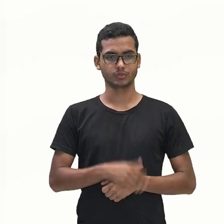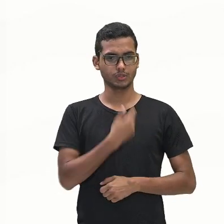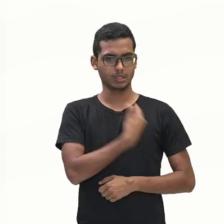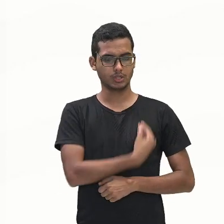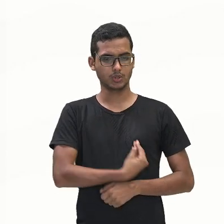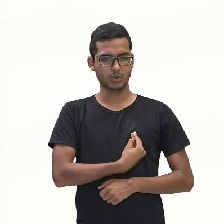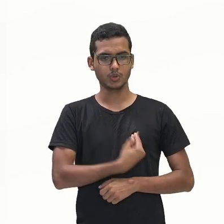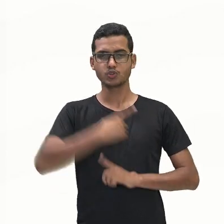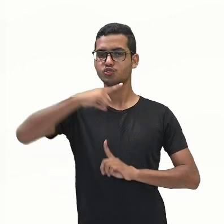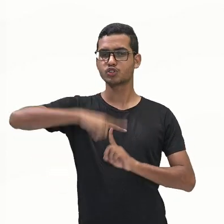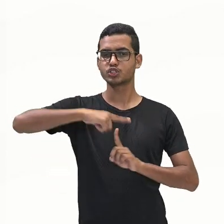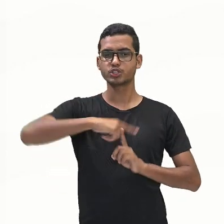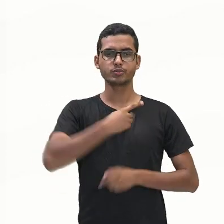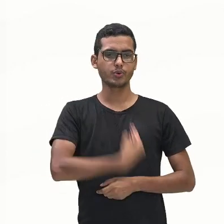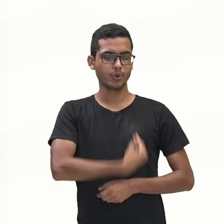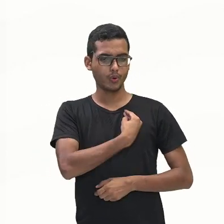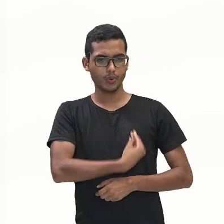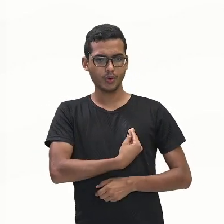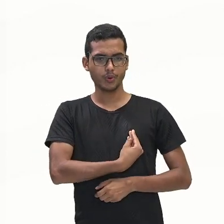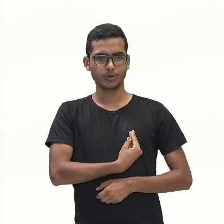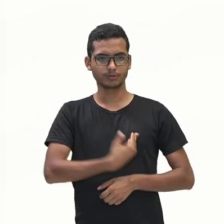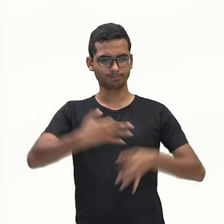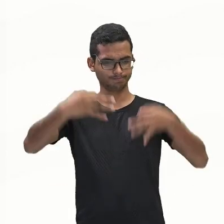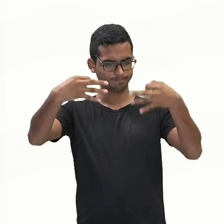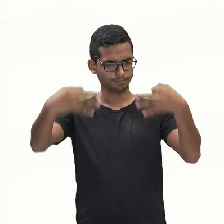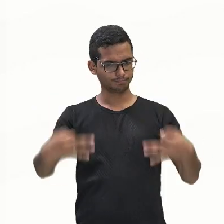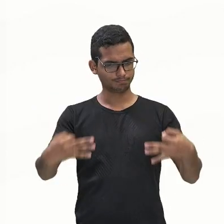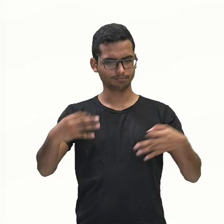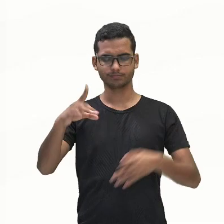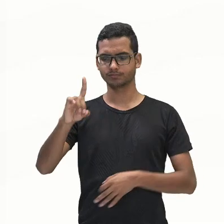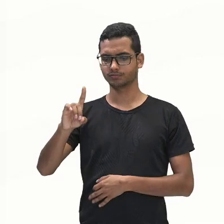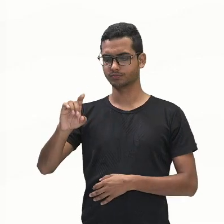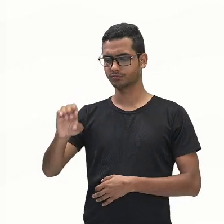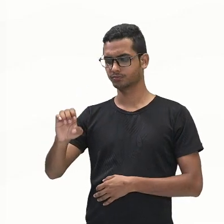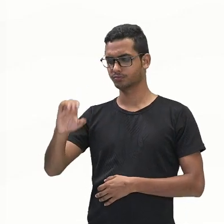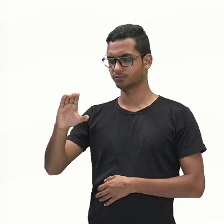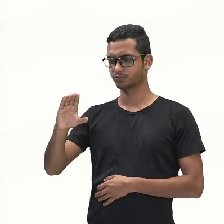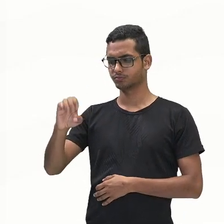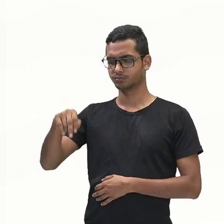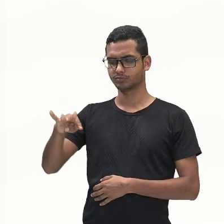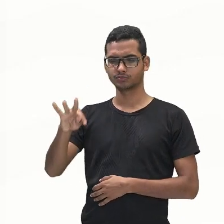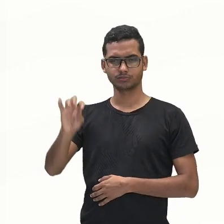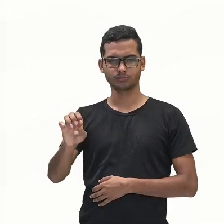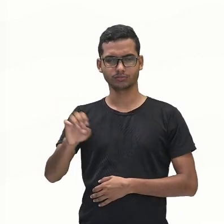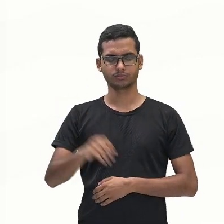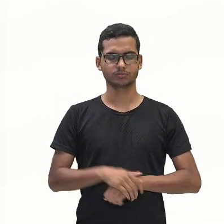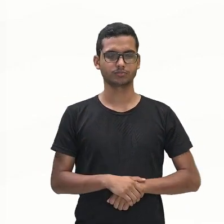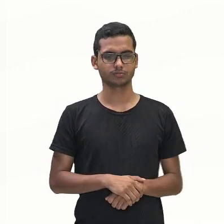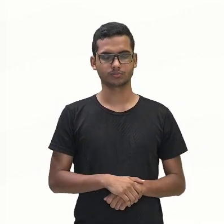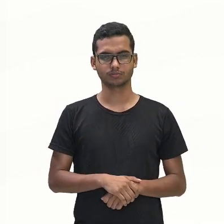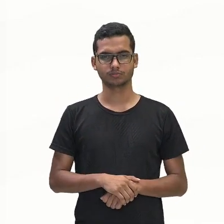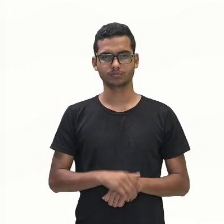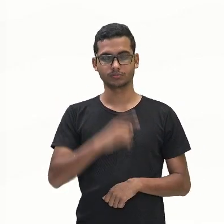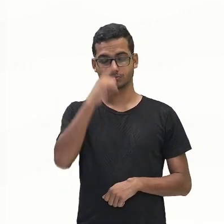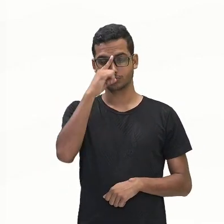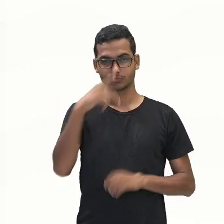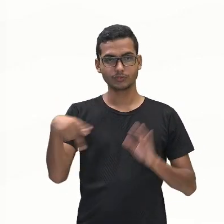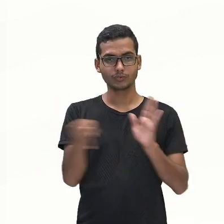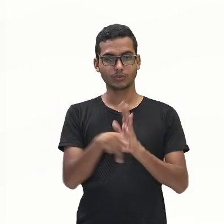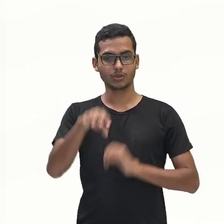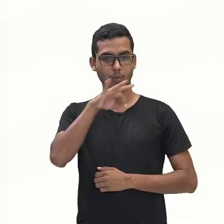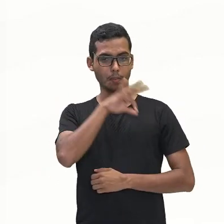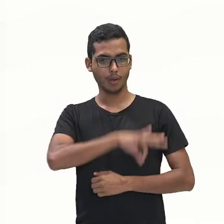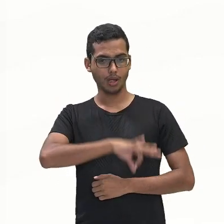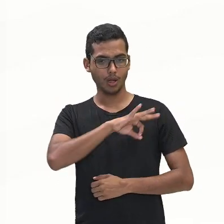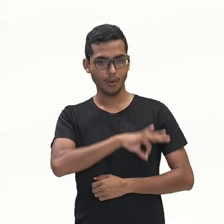caracterizou aqui, né? Um padrão de vida considerado aqui um padrão de vida decente, né, com relação à renda, ou